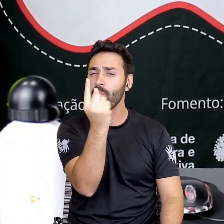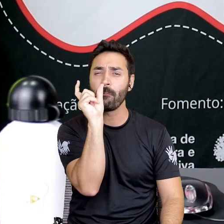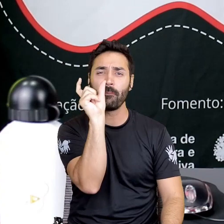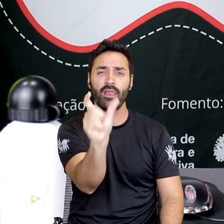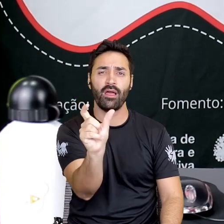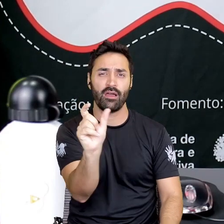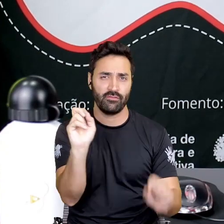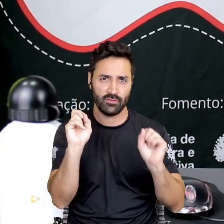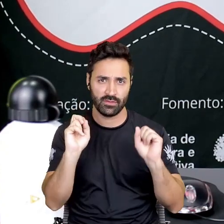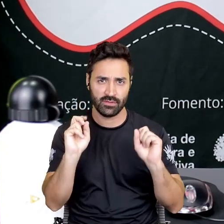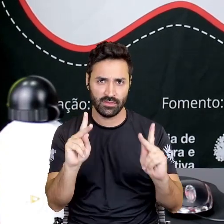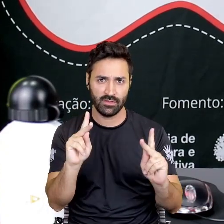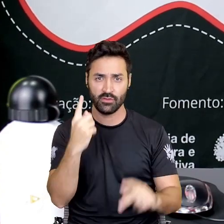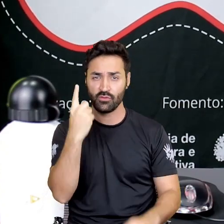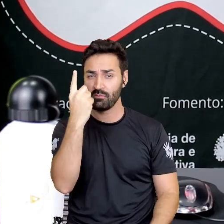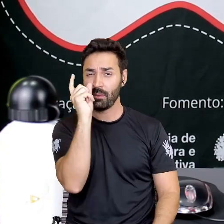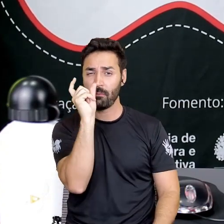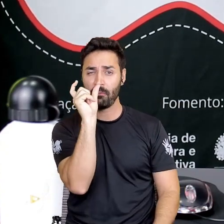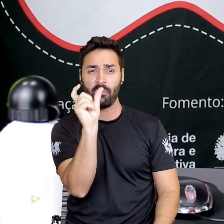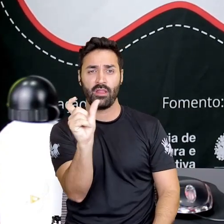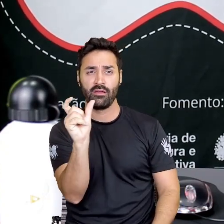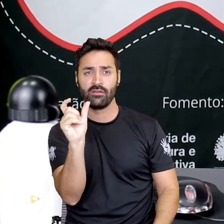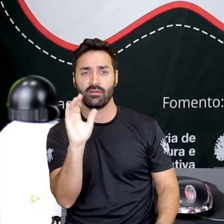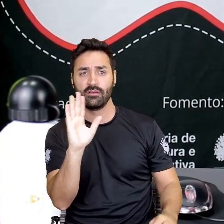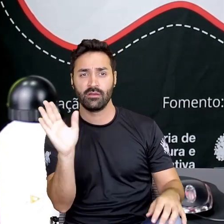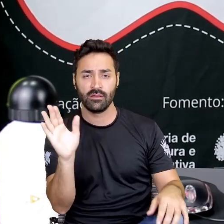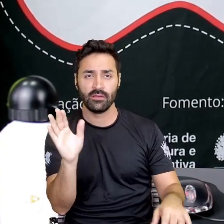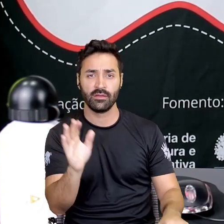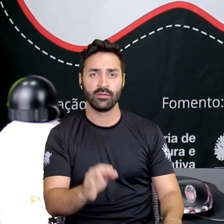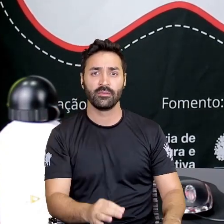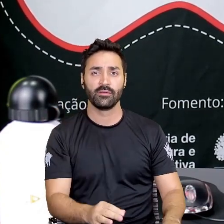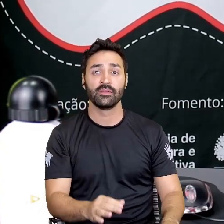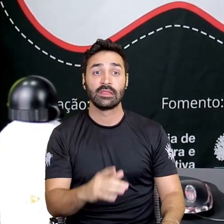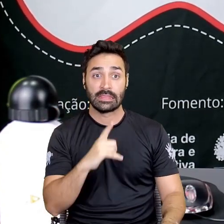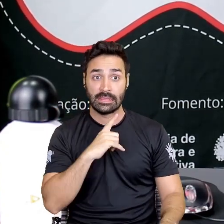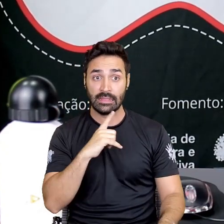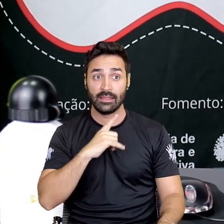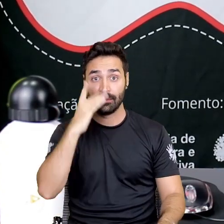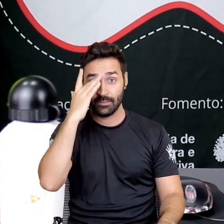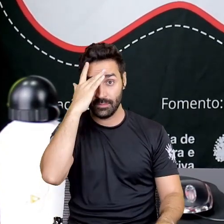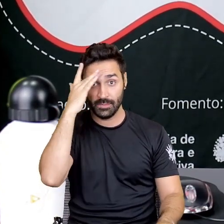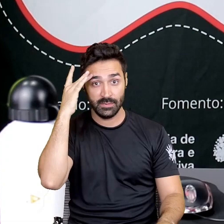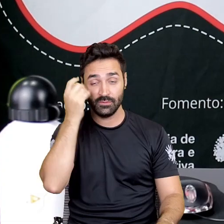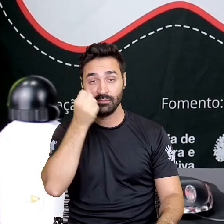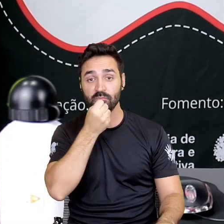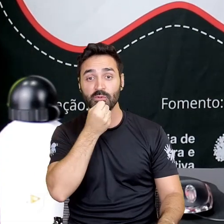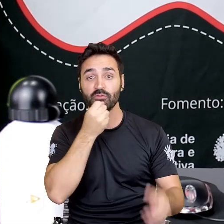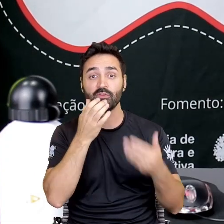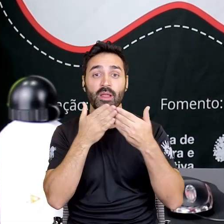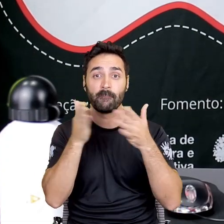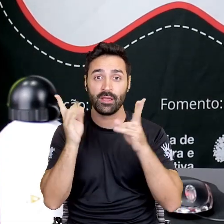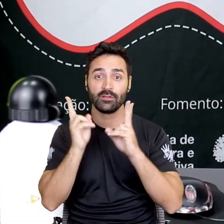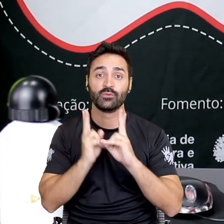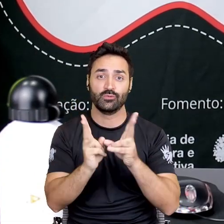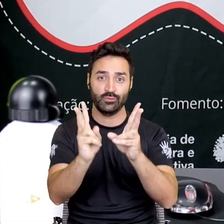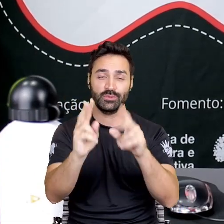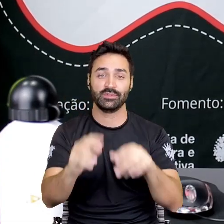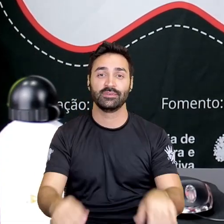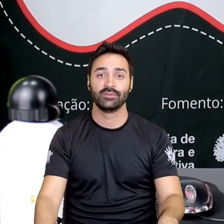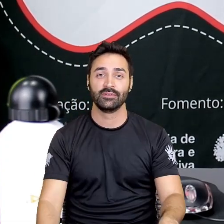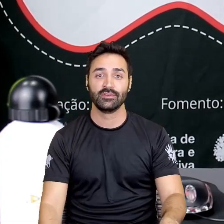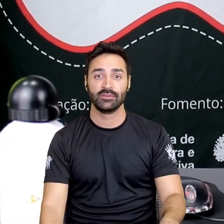Ok? Uma palavra. Gente, alguém tá com o microfone aberto.